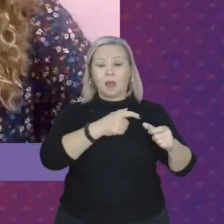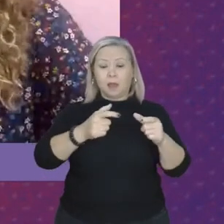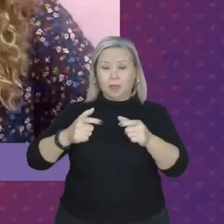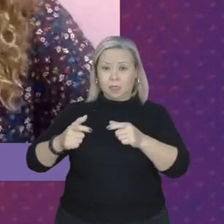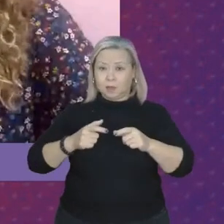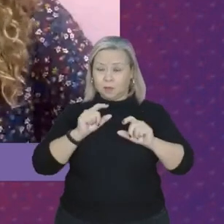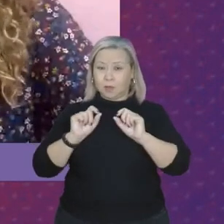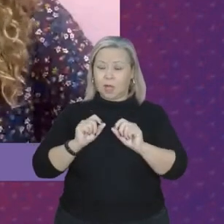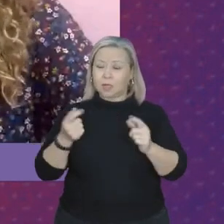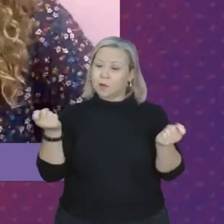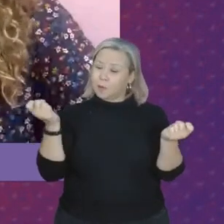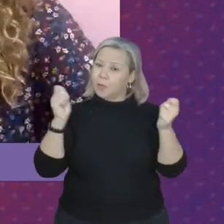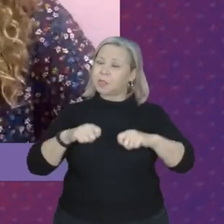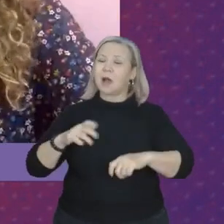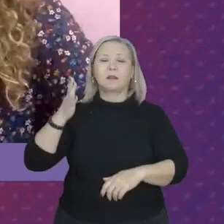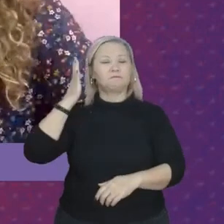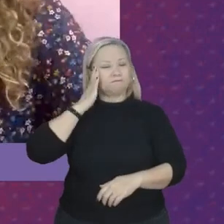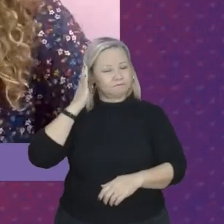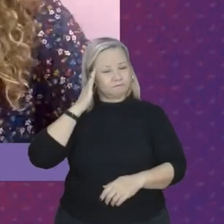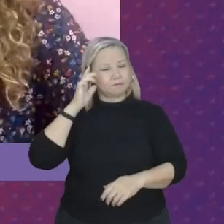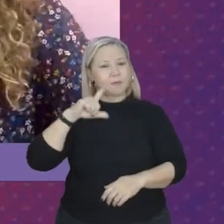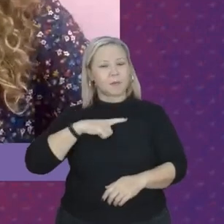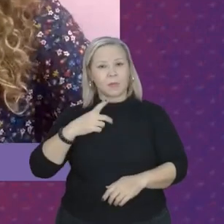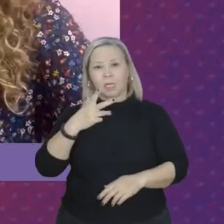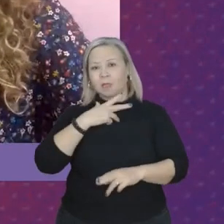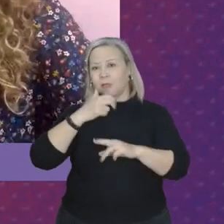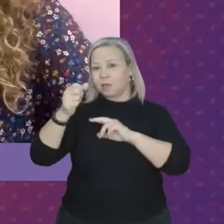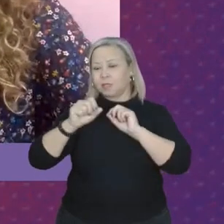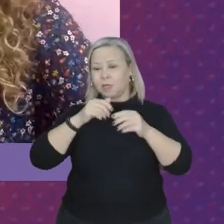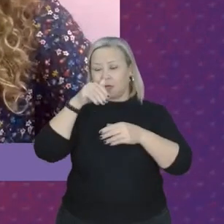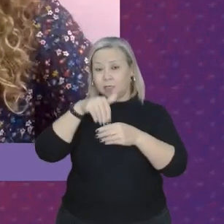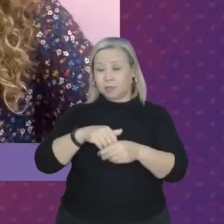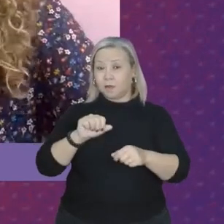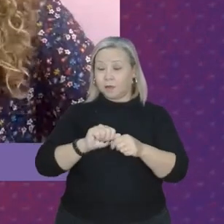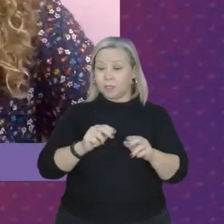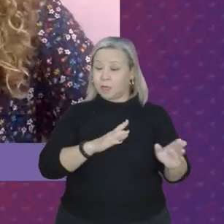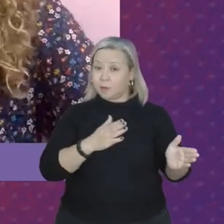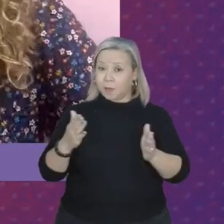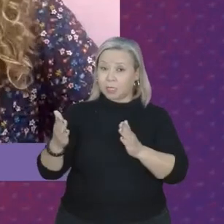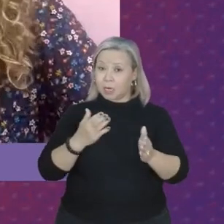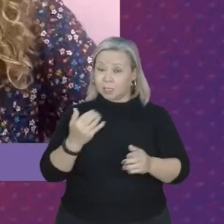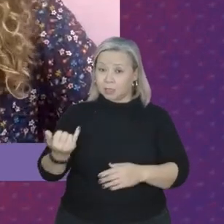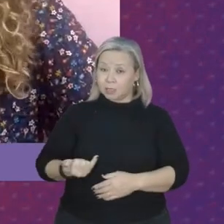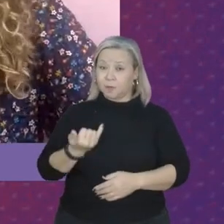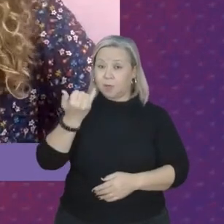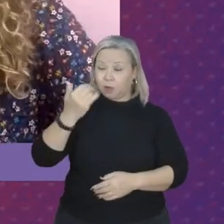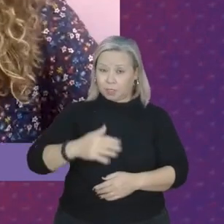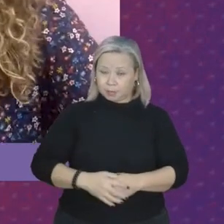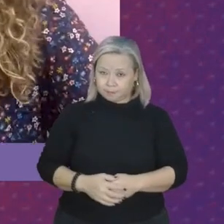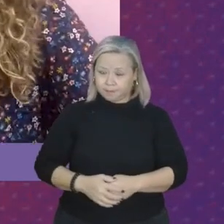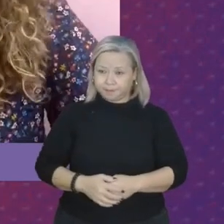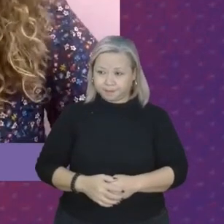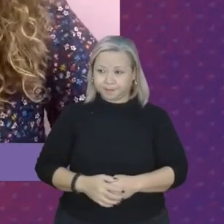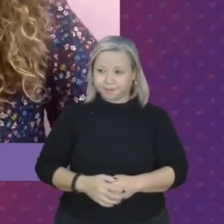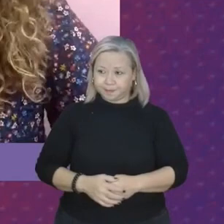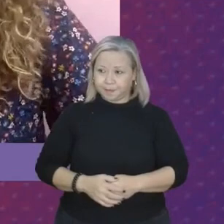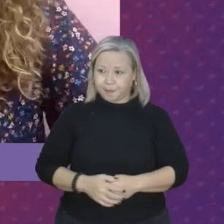com a capacidade que a gente sabe que tem de ganhar a eleição e fazer mandatos representativos. Eu acho que é por esse caminho que a gente deve seguir.